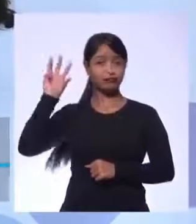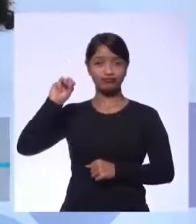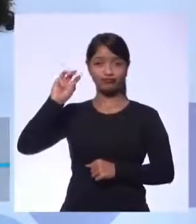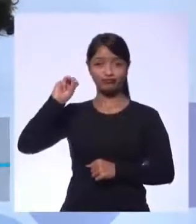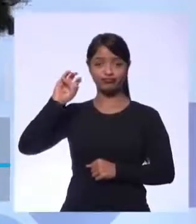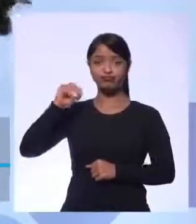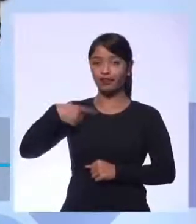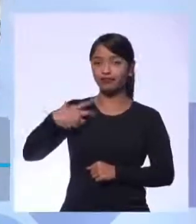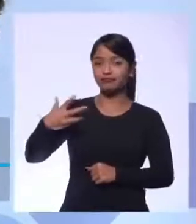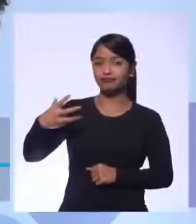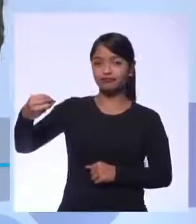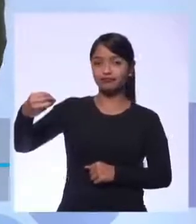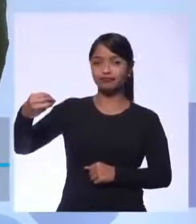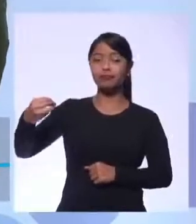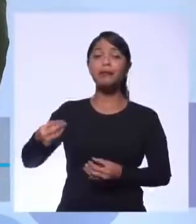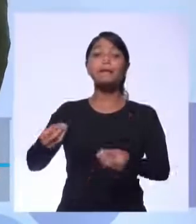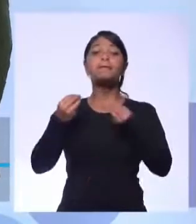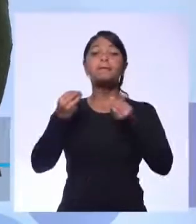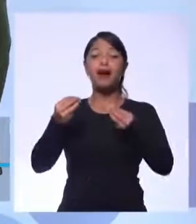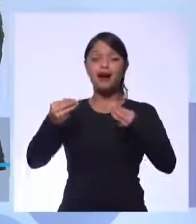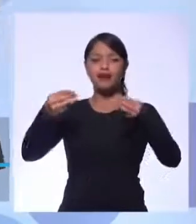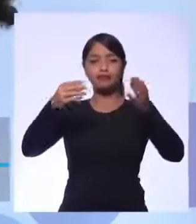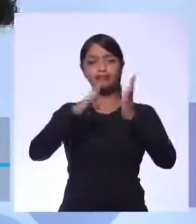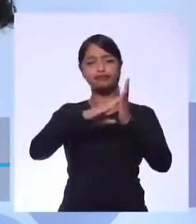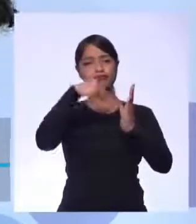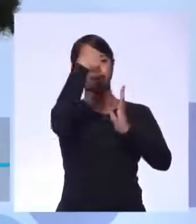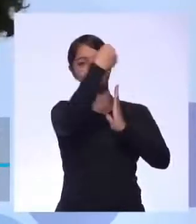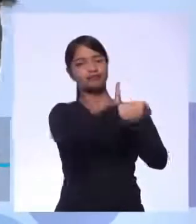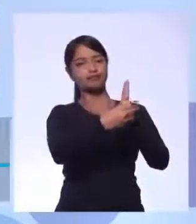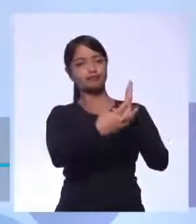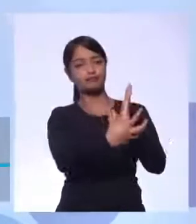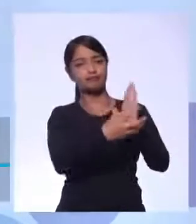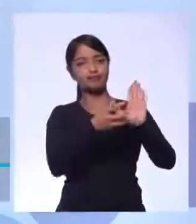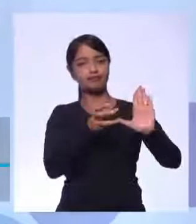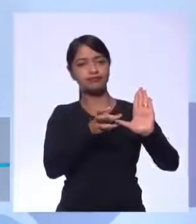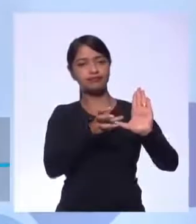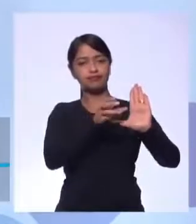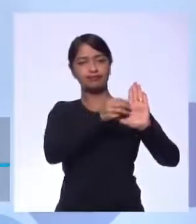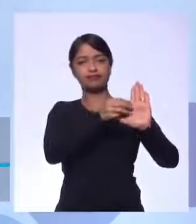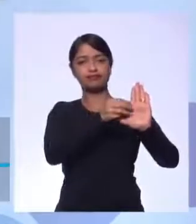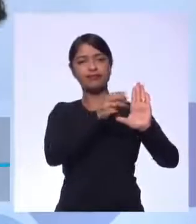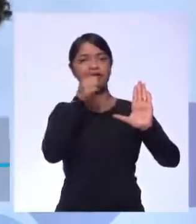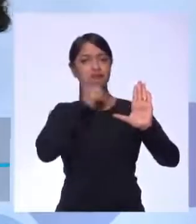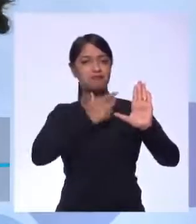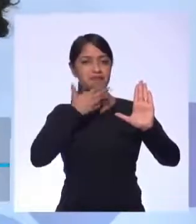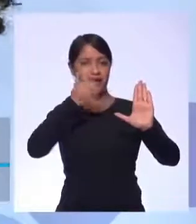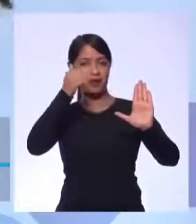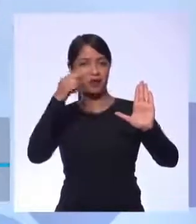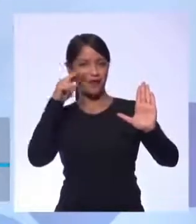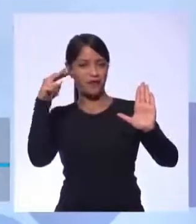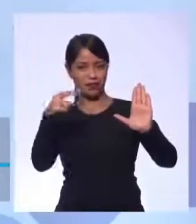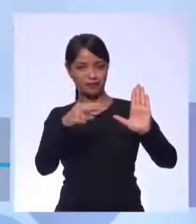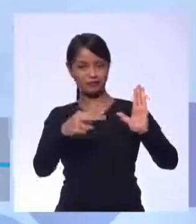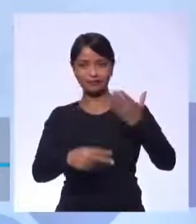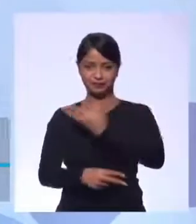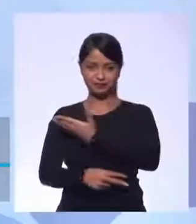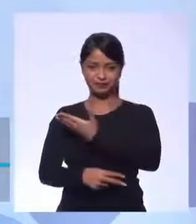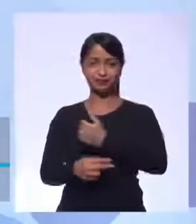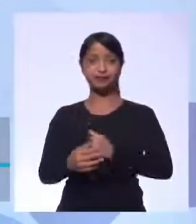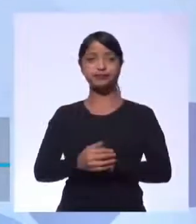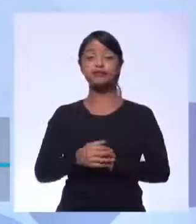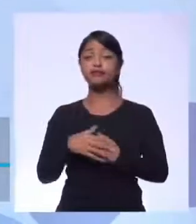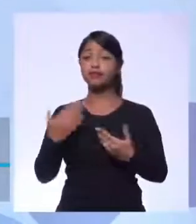fácil de segurar a lombada pra gente enxergar melhor aí na câmera. Eu quero fazer a análise dessas duas últimas